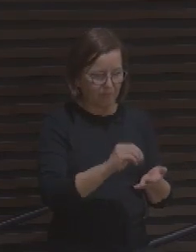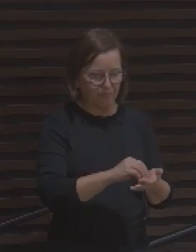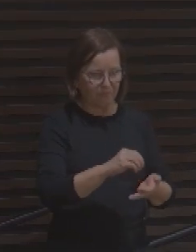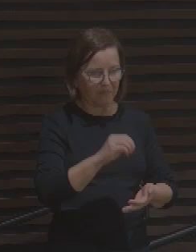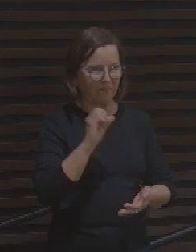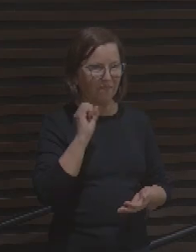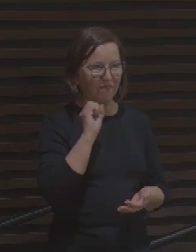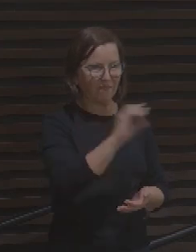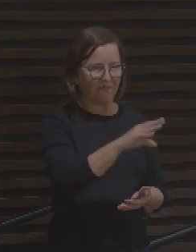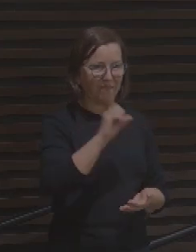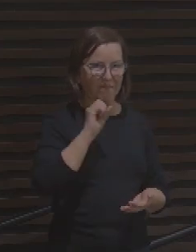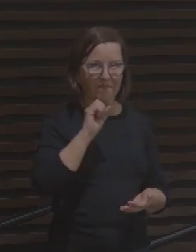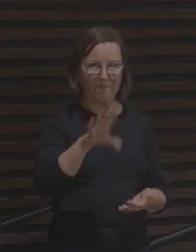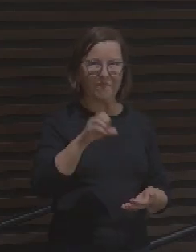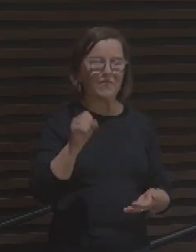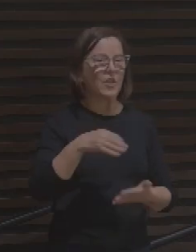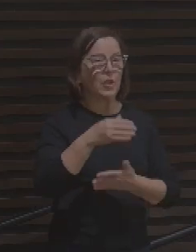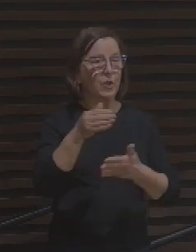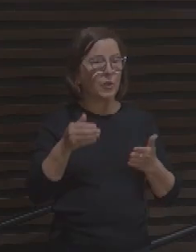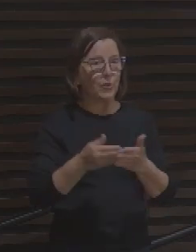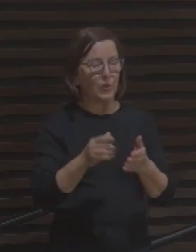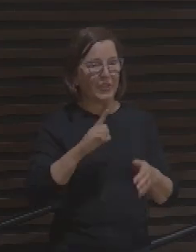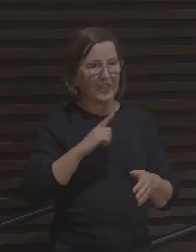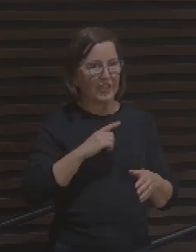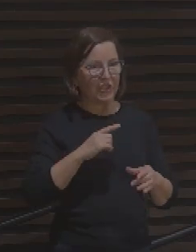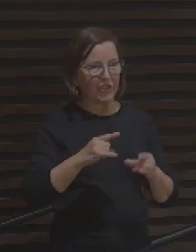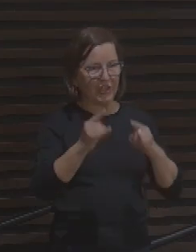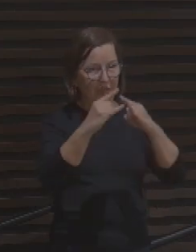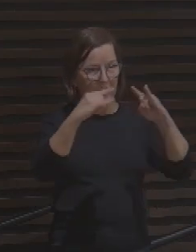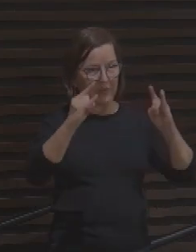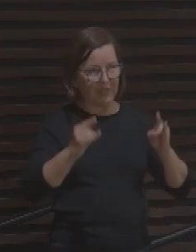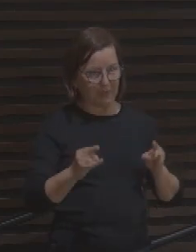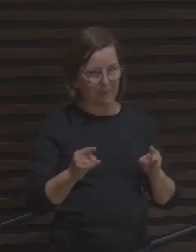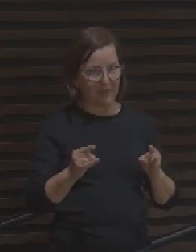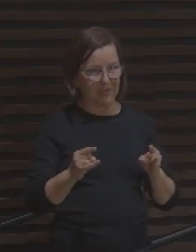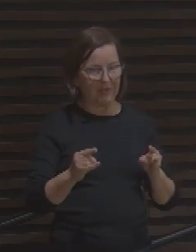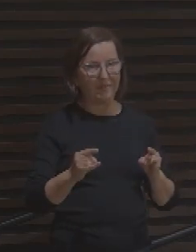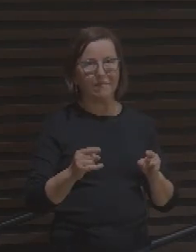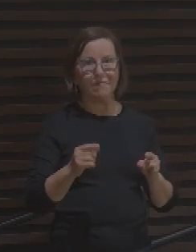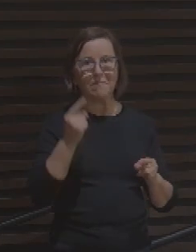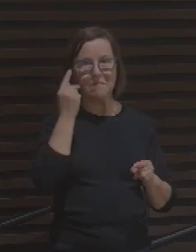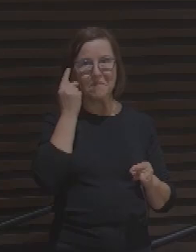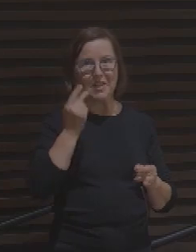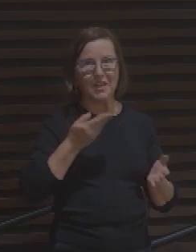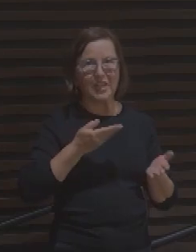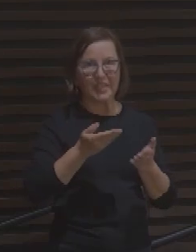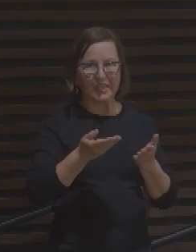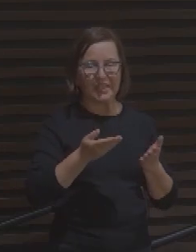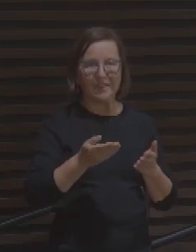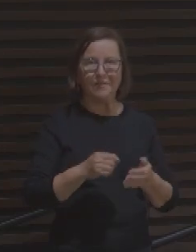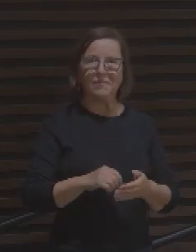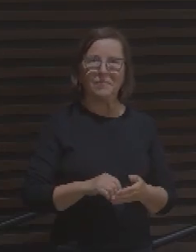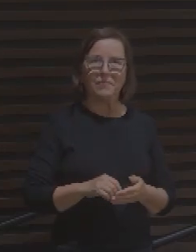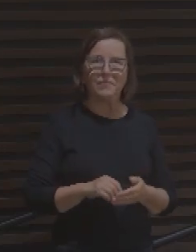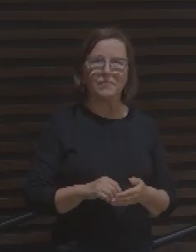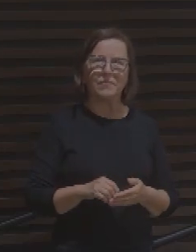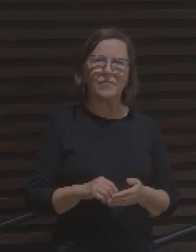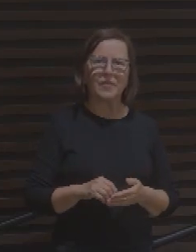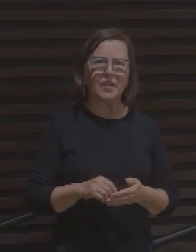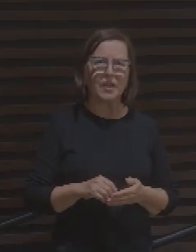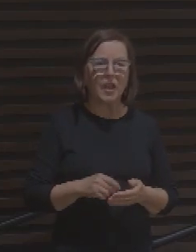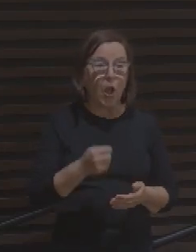todos os utensílios do serviço sagrado. Com efeito, quase todas as